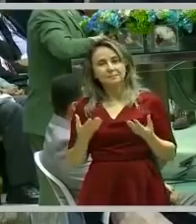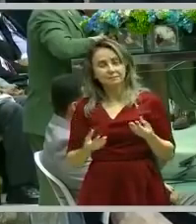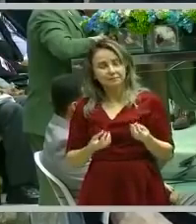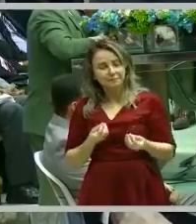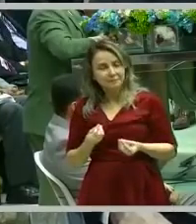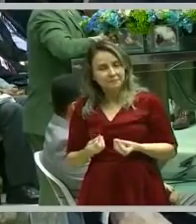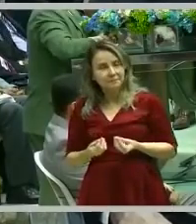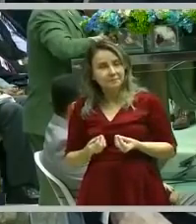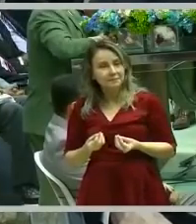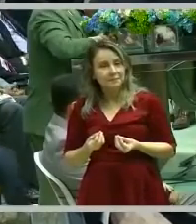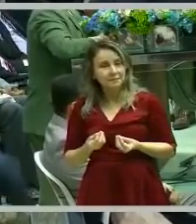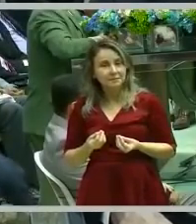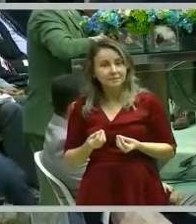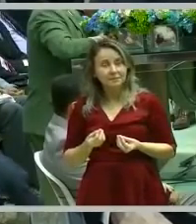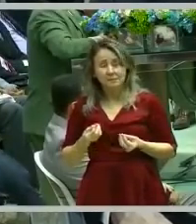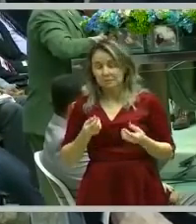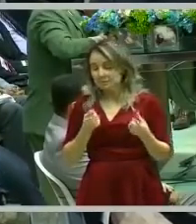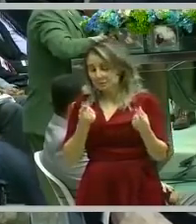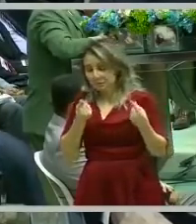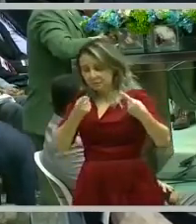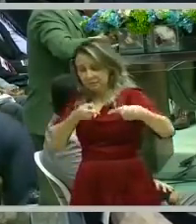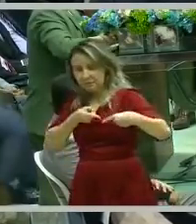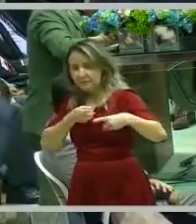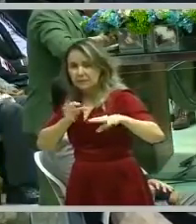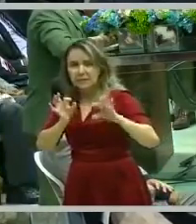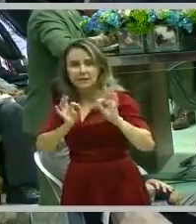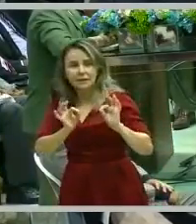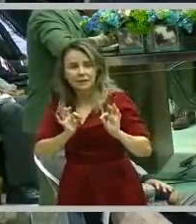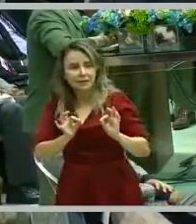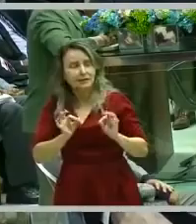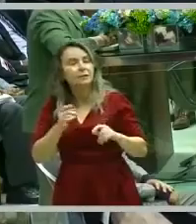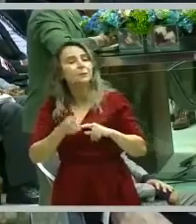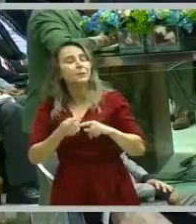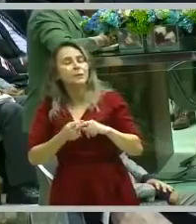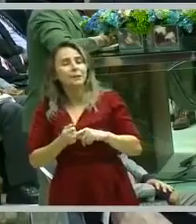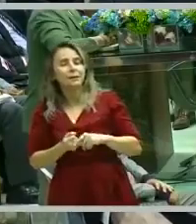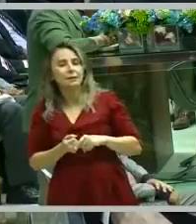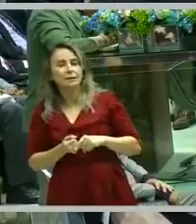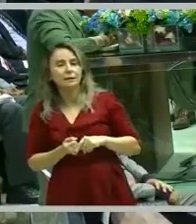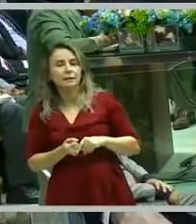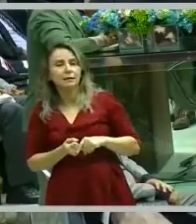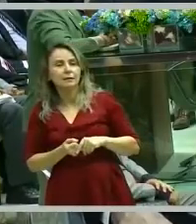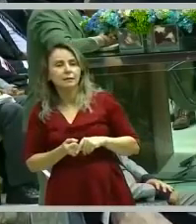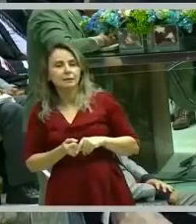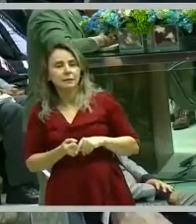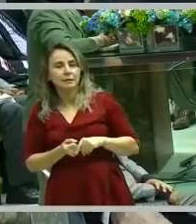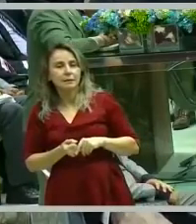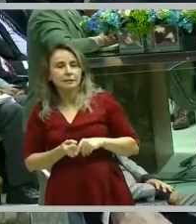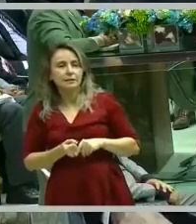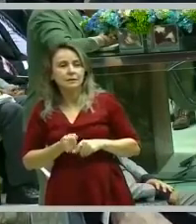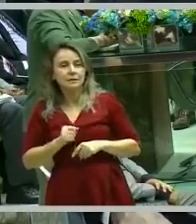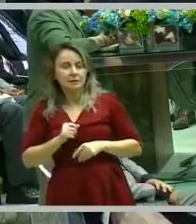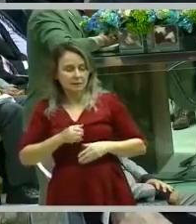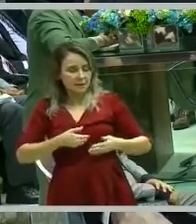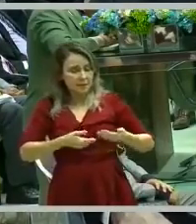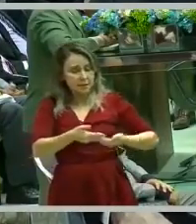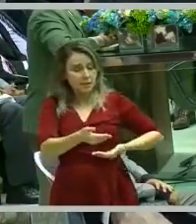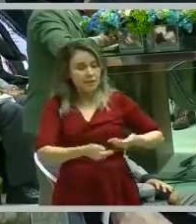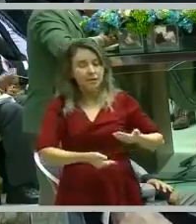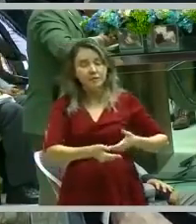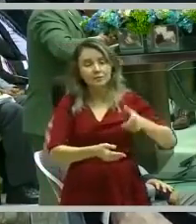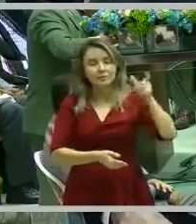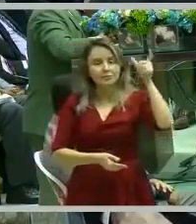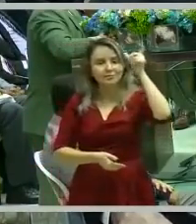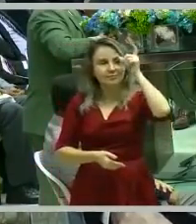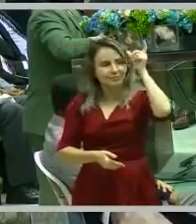não acontece nada com ele. Por quê? Porque ele não está incomodando o inferno. É. Satanás vai se levantar contra essa pessoa para quê?